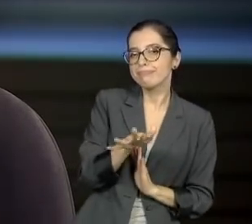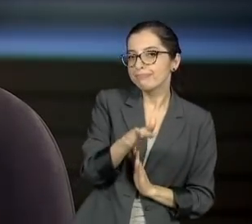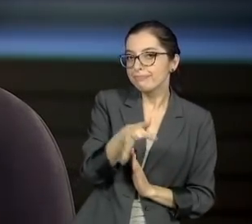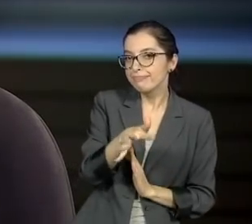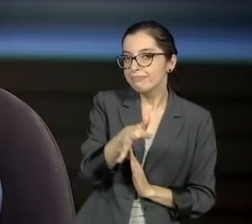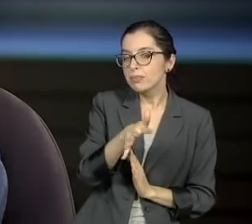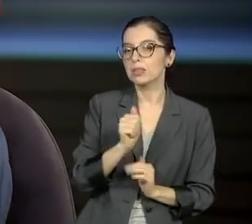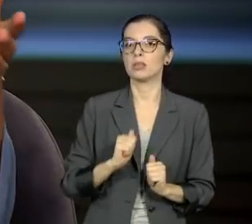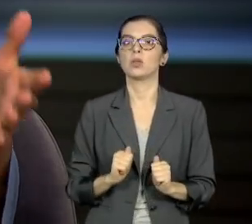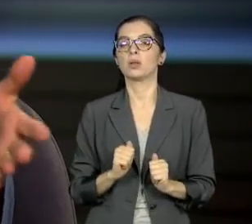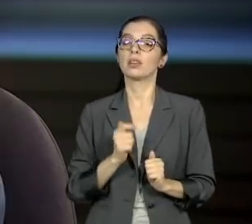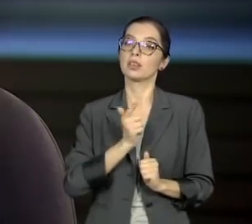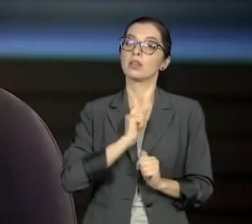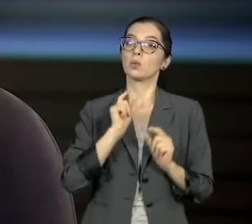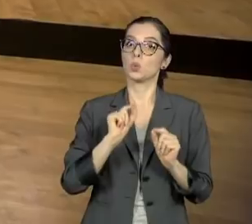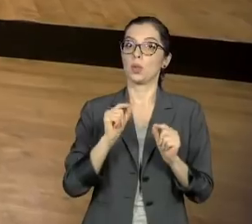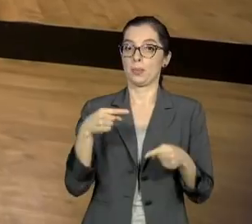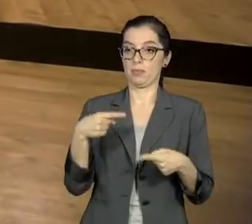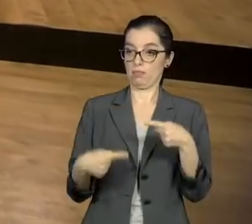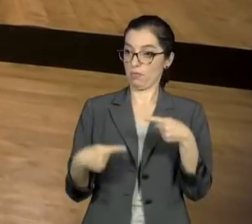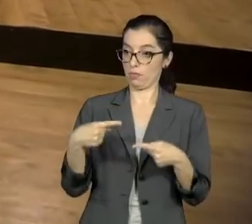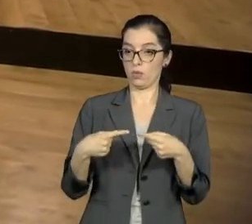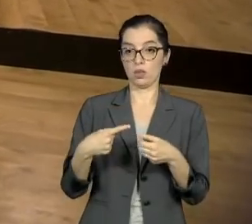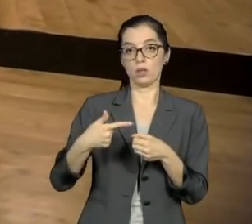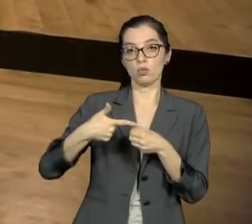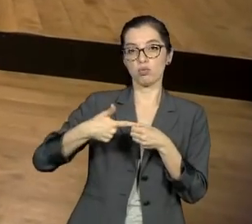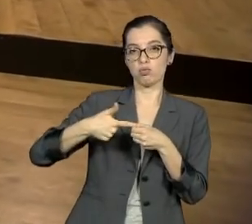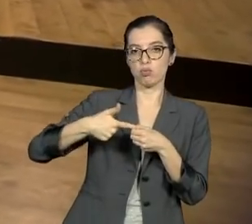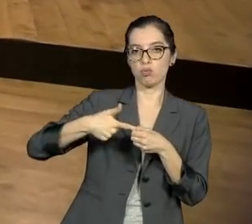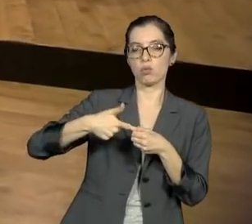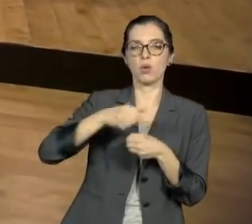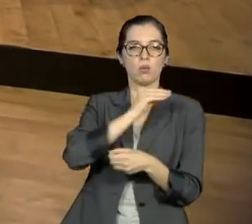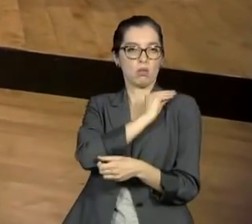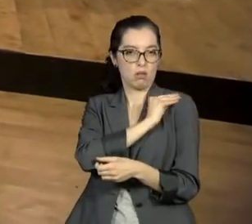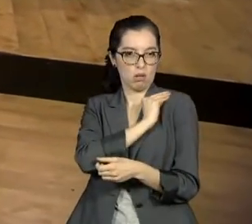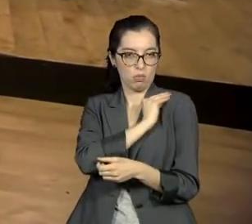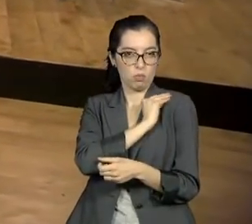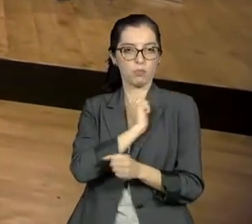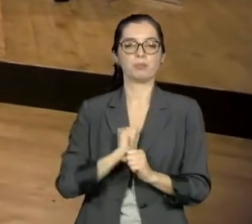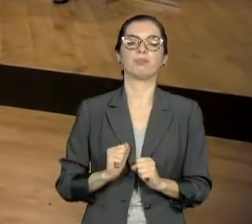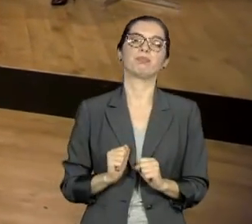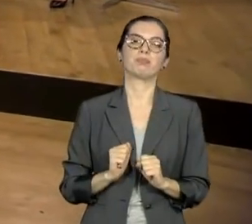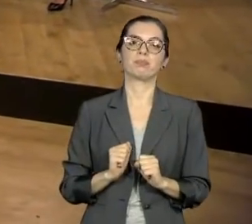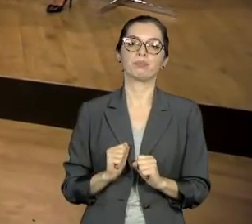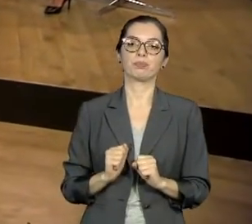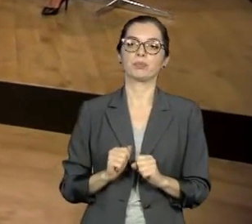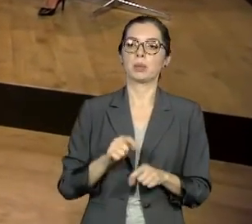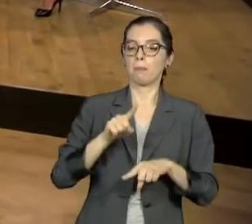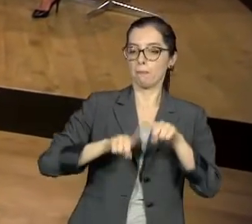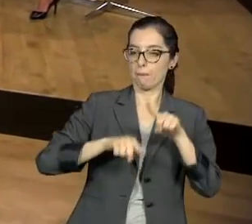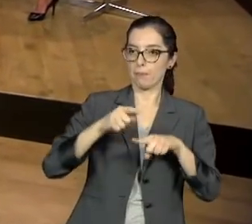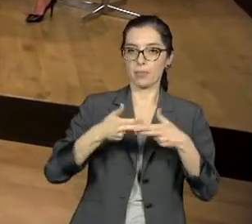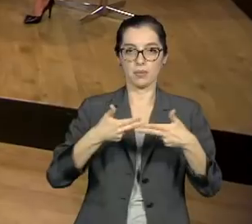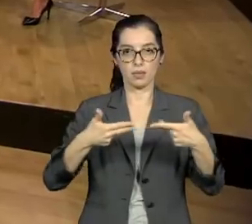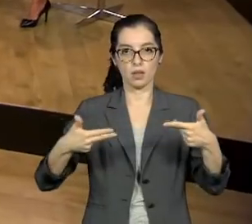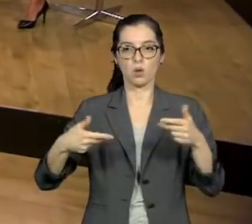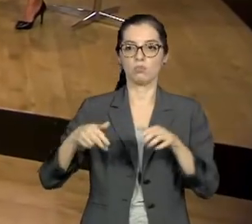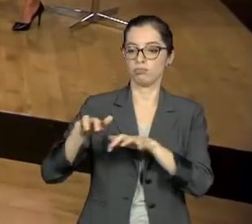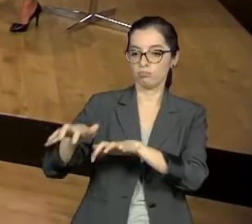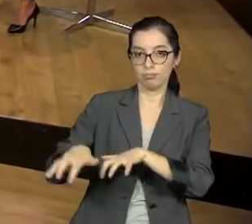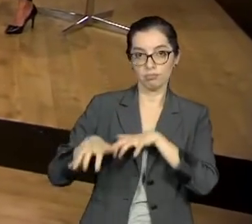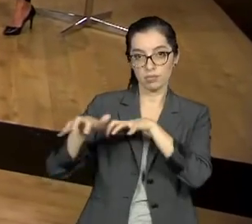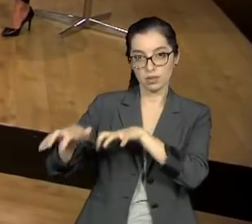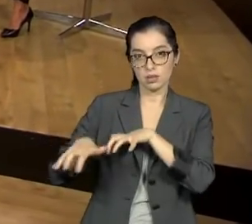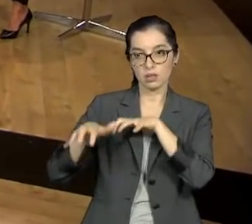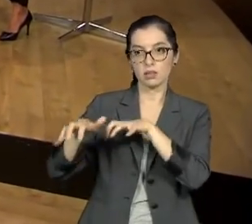aí embates em questões como etanol, em questões como commodities minerais, em